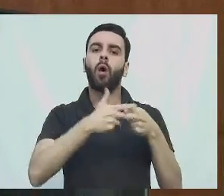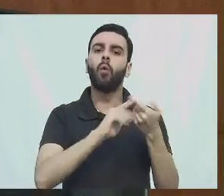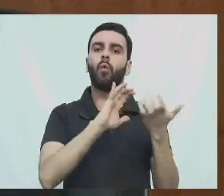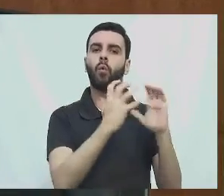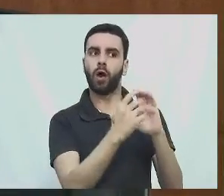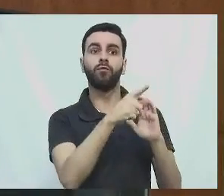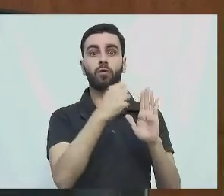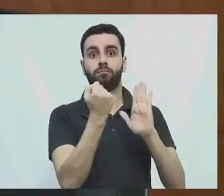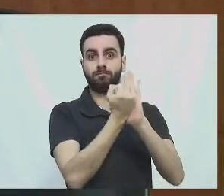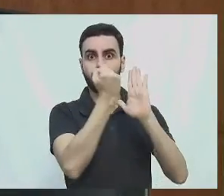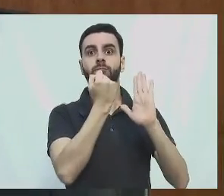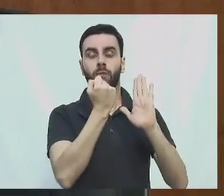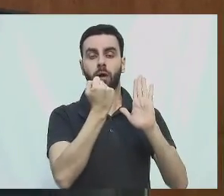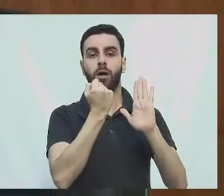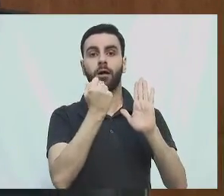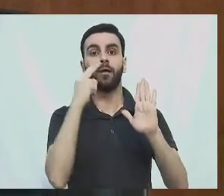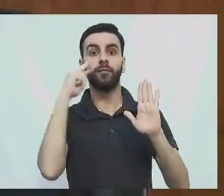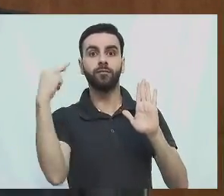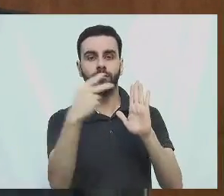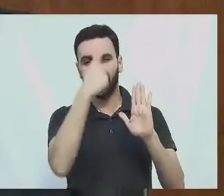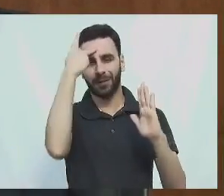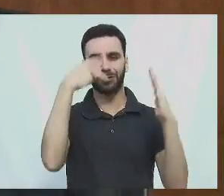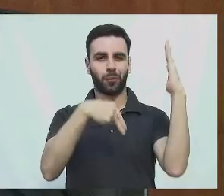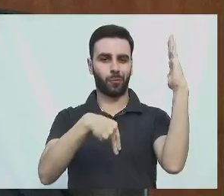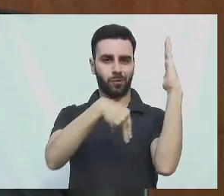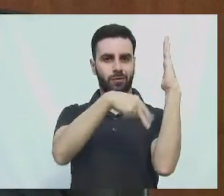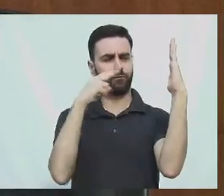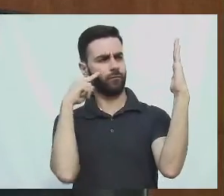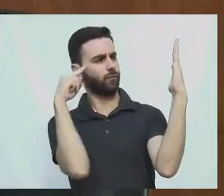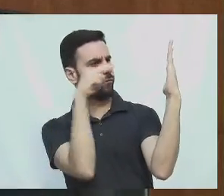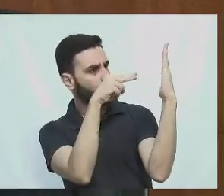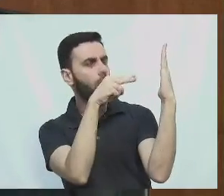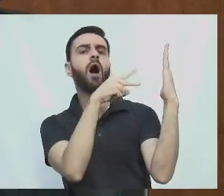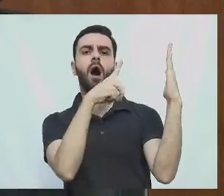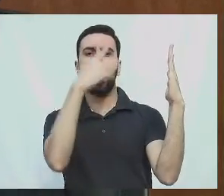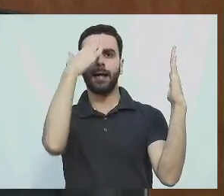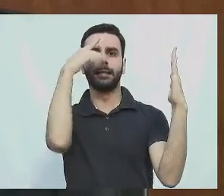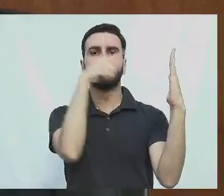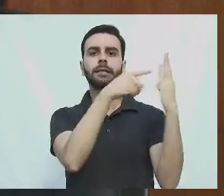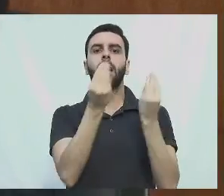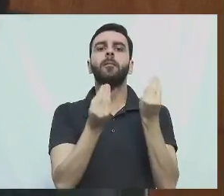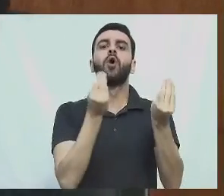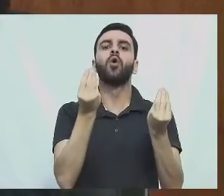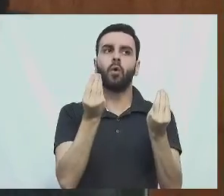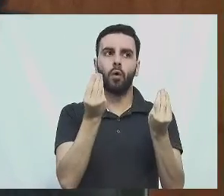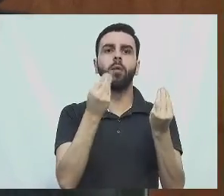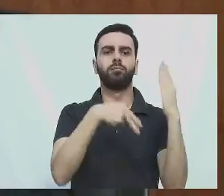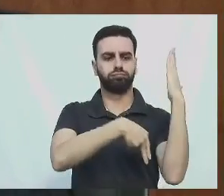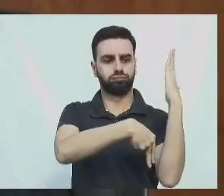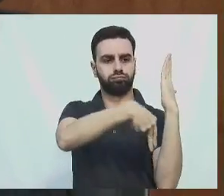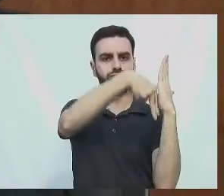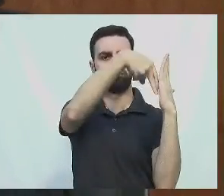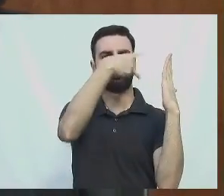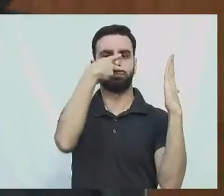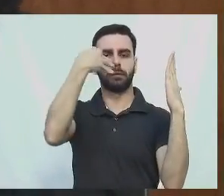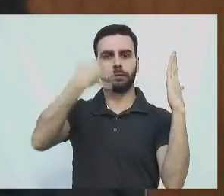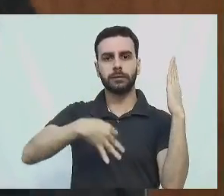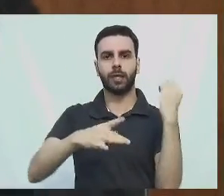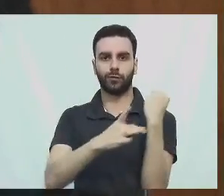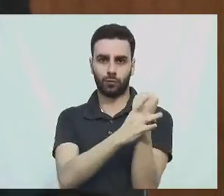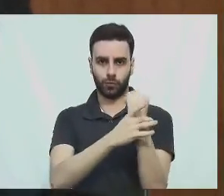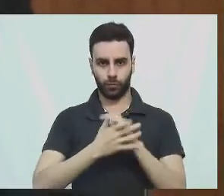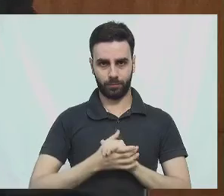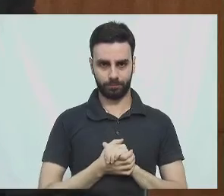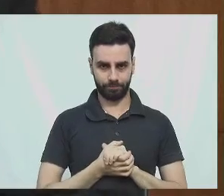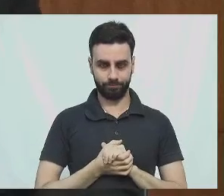livro de ocorrência, para que o cidadão que entra ali no elevador, ele tenha certeza absoluta que ele está andando no equipamento seguro. Então,